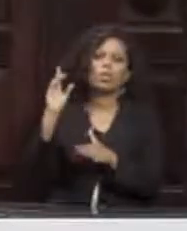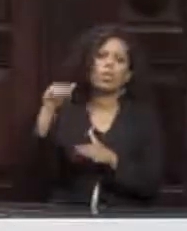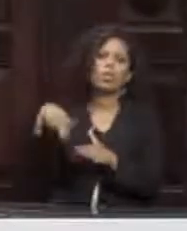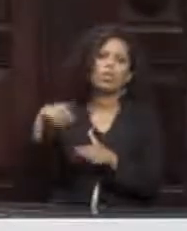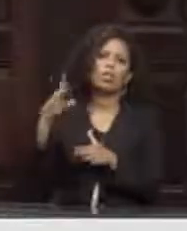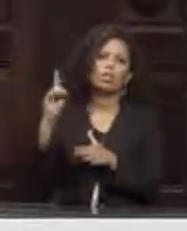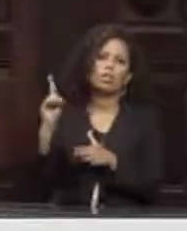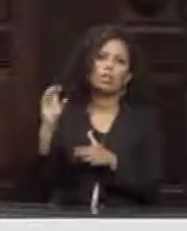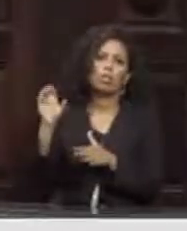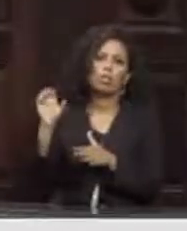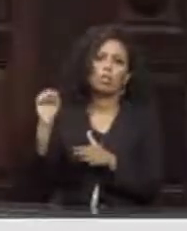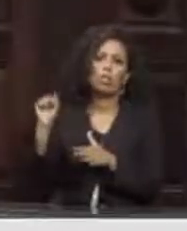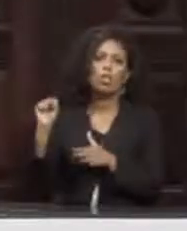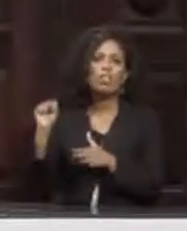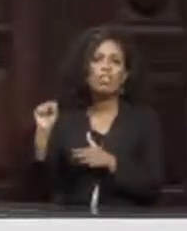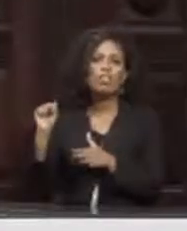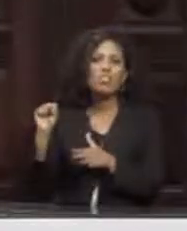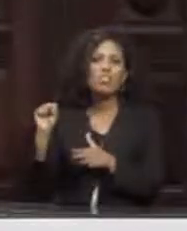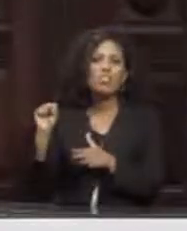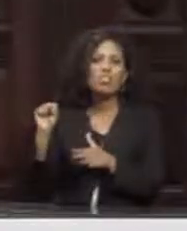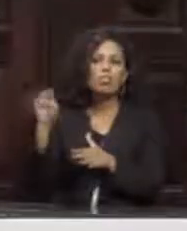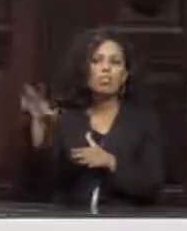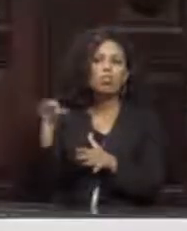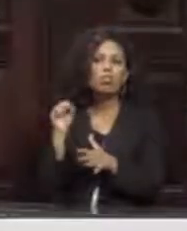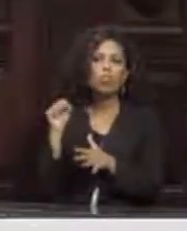Isto não é mera coincidência,